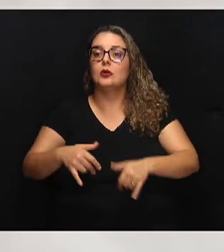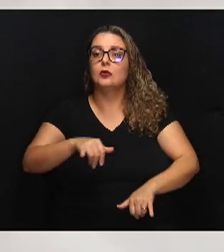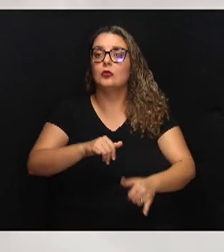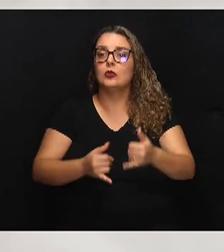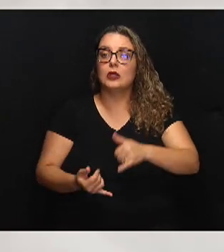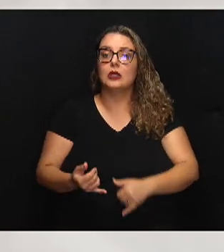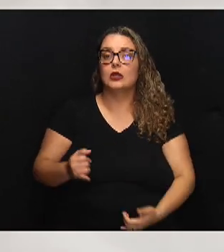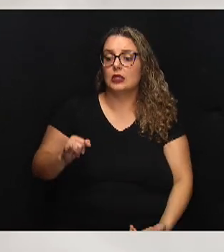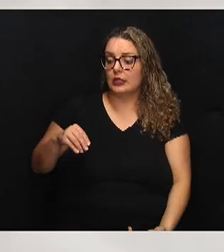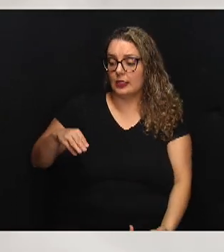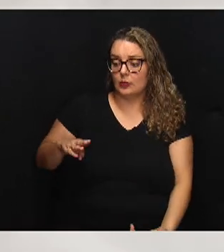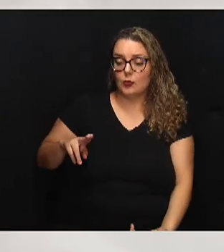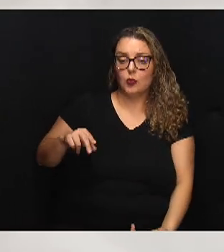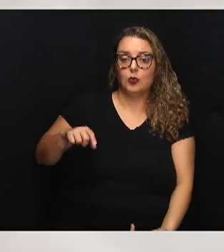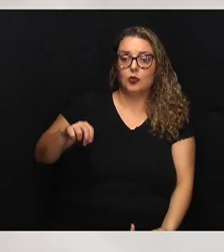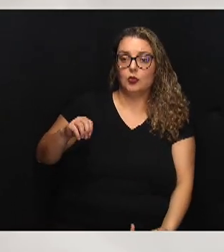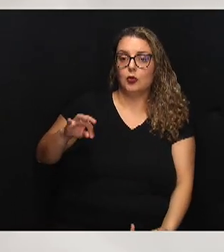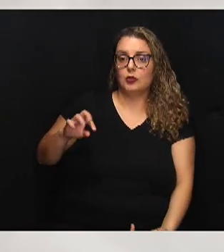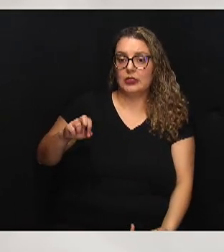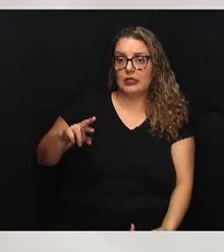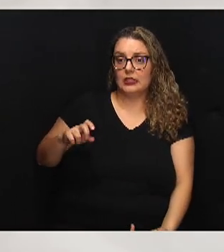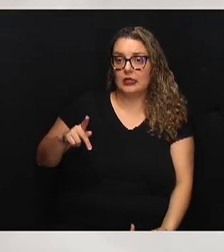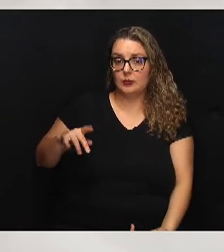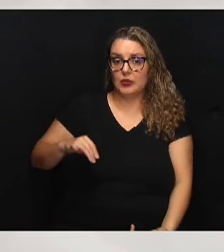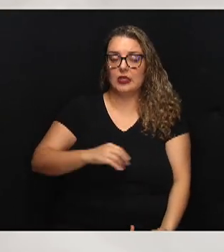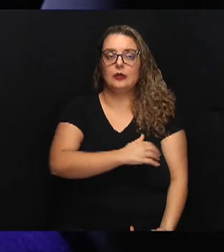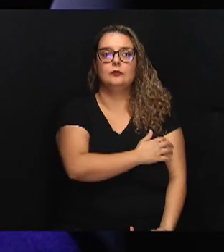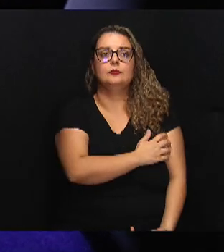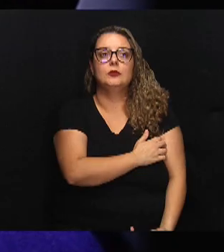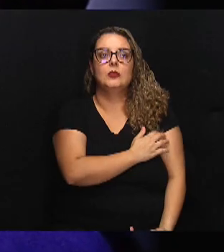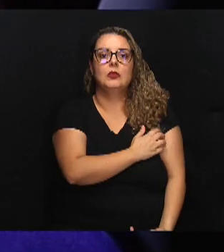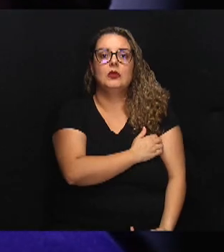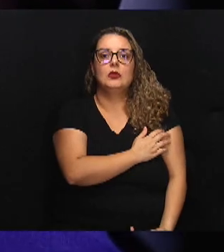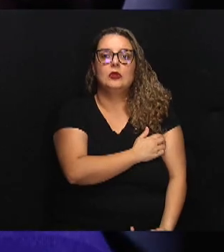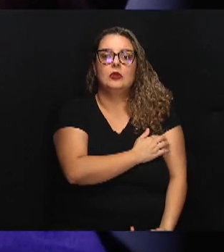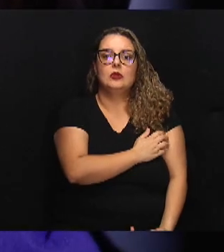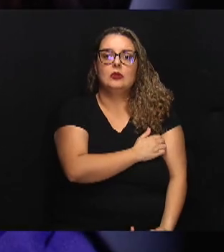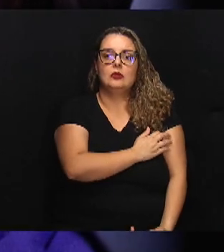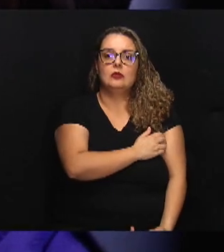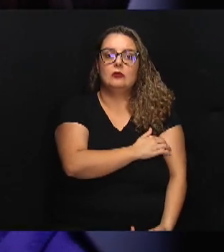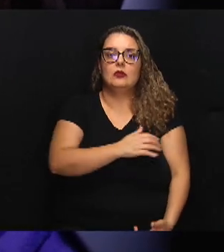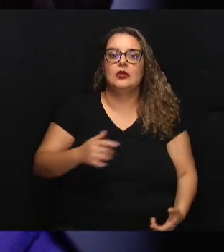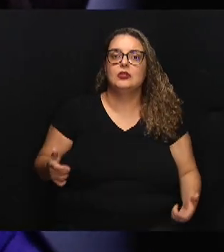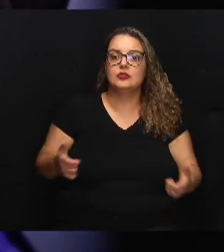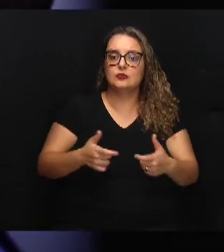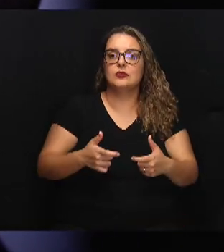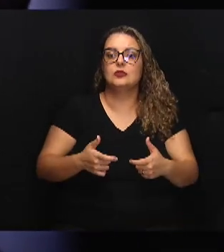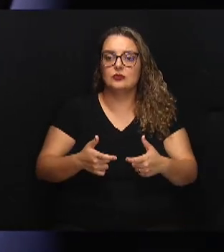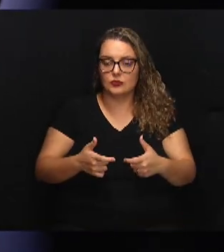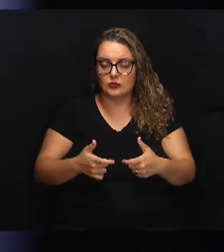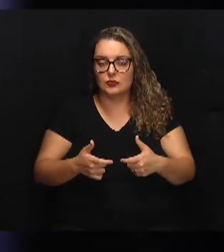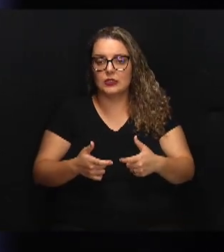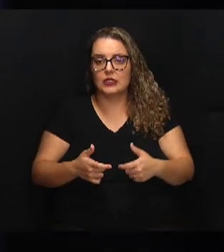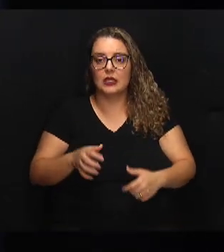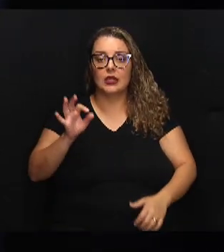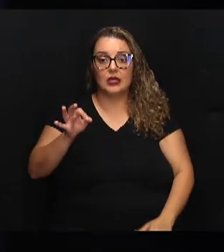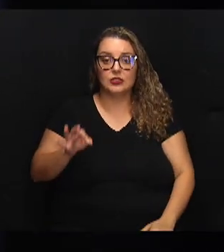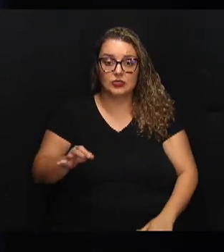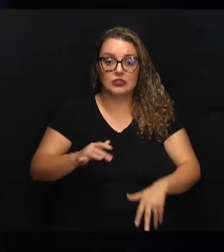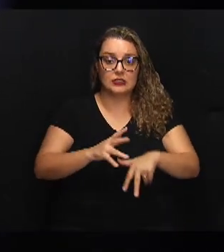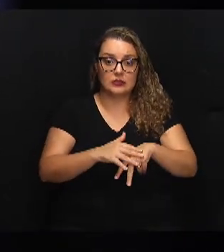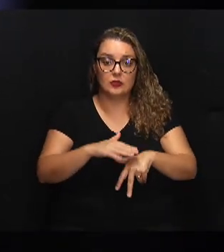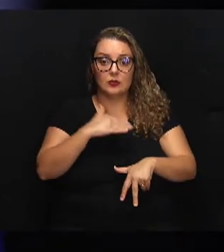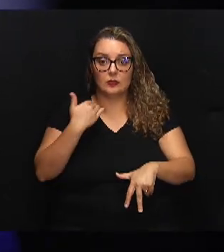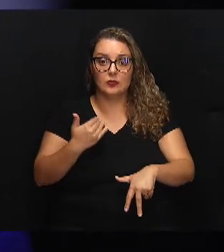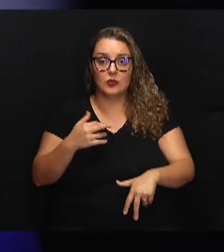imunoterapia, que seja, ele vai ser feito para a gente diminuir a chance desse paciente vir a falecer por essa